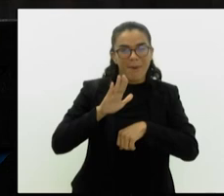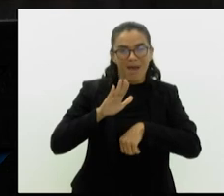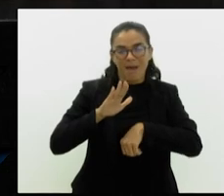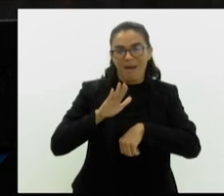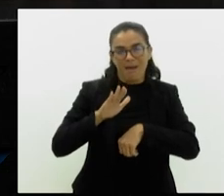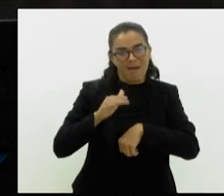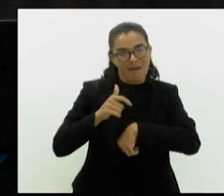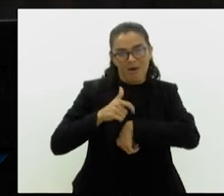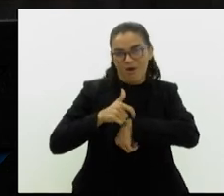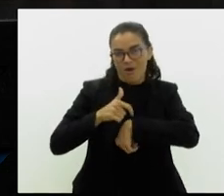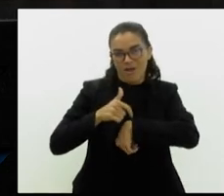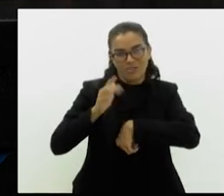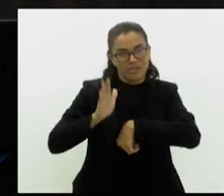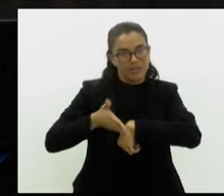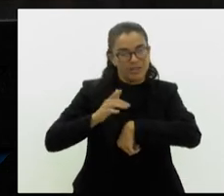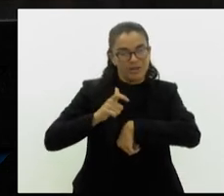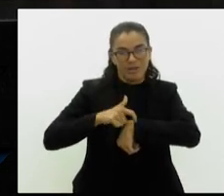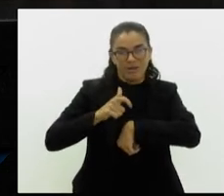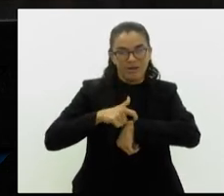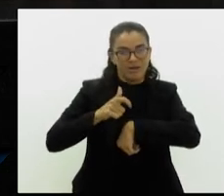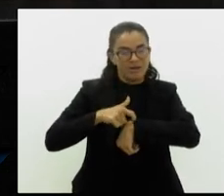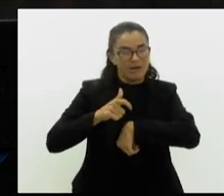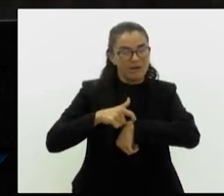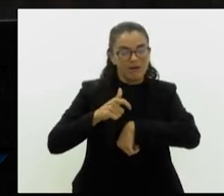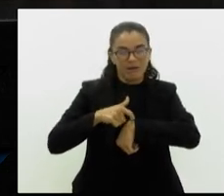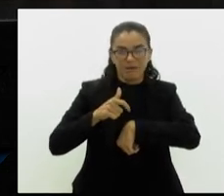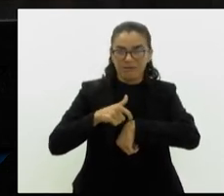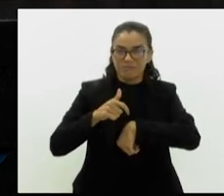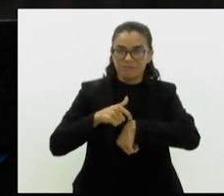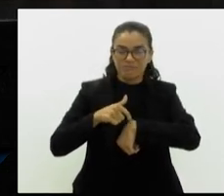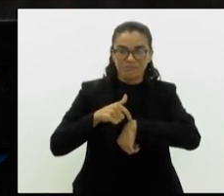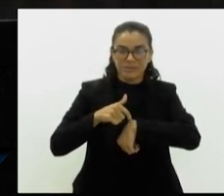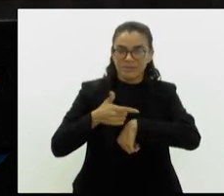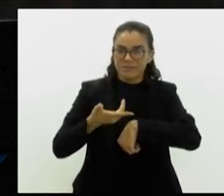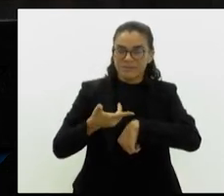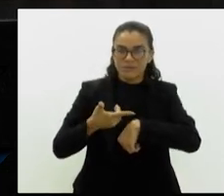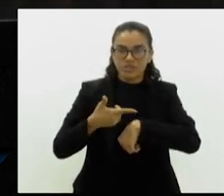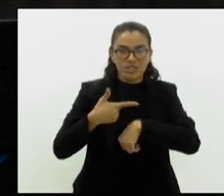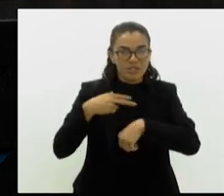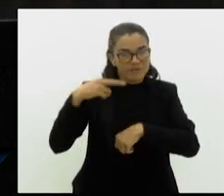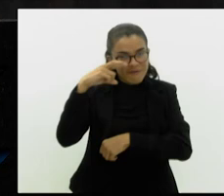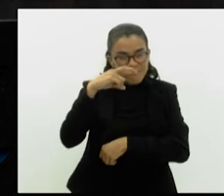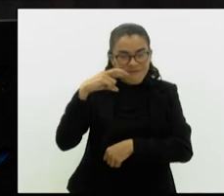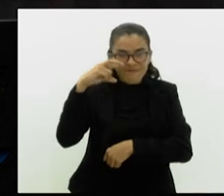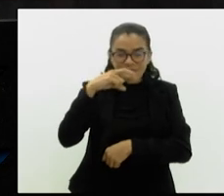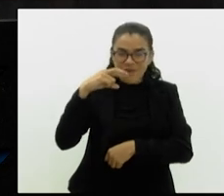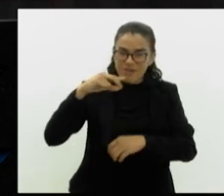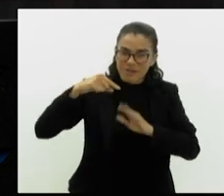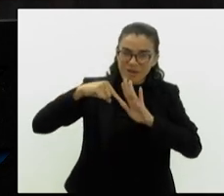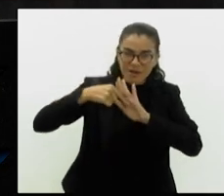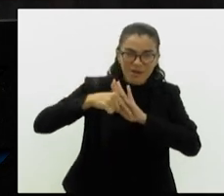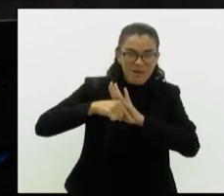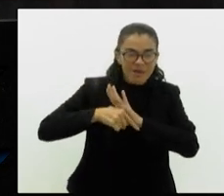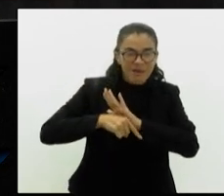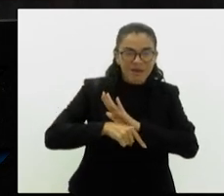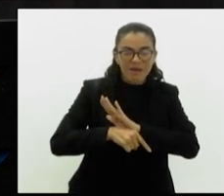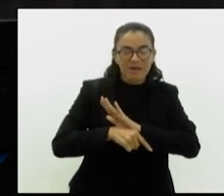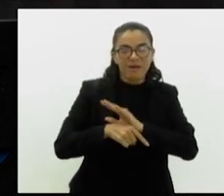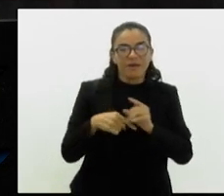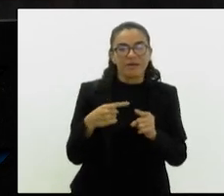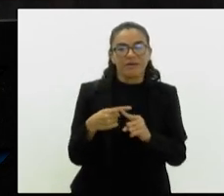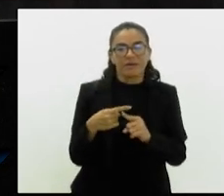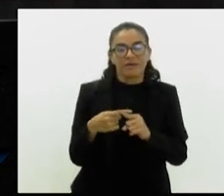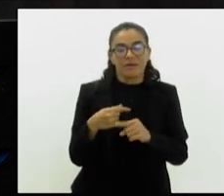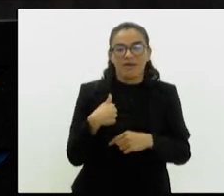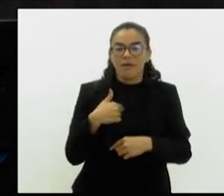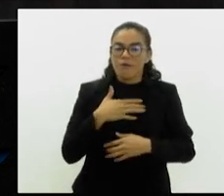a hora de se devassar tudo isso porque o que eu